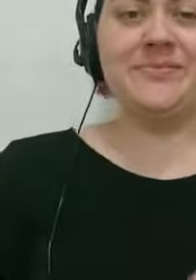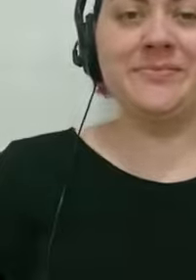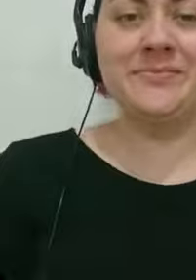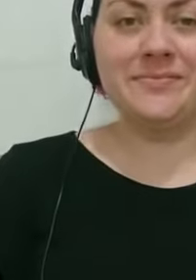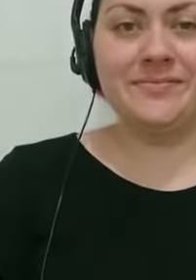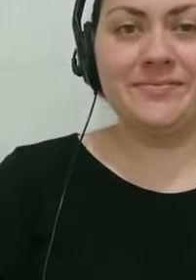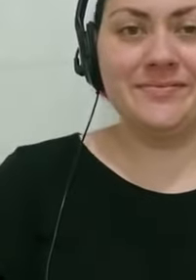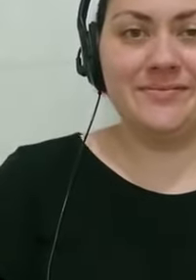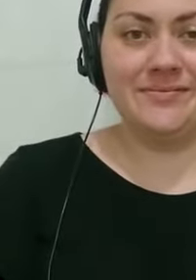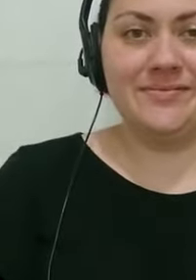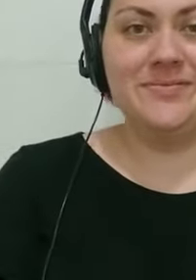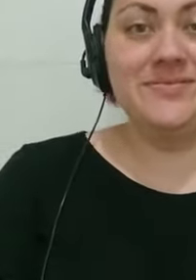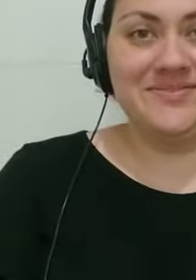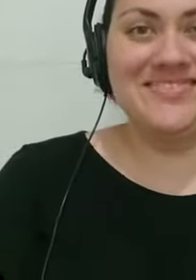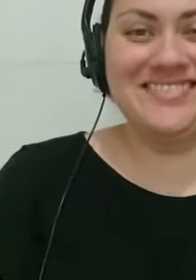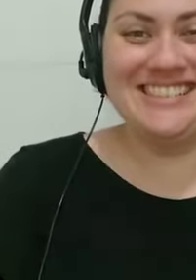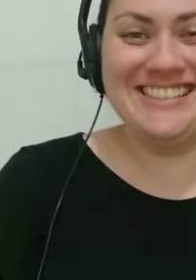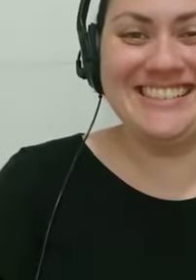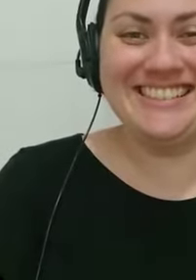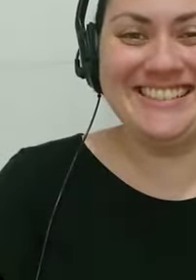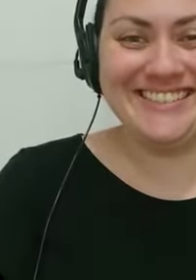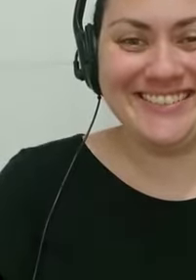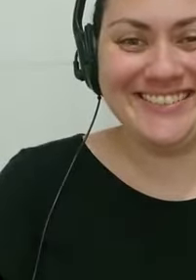Vamos ver se eu fiz certinho.